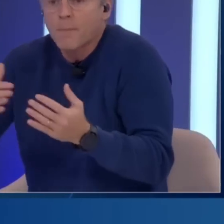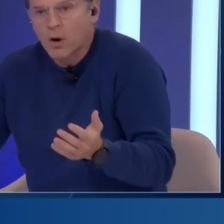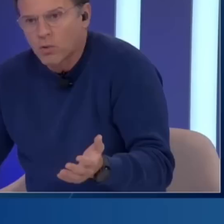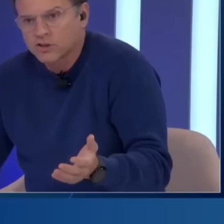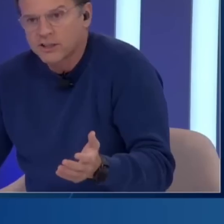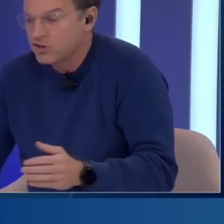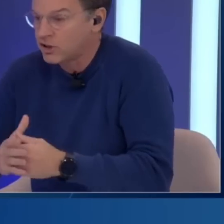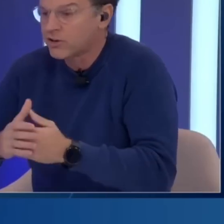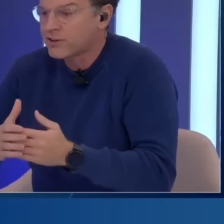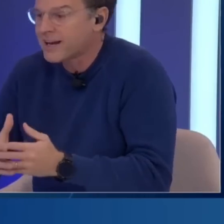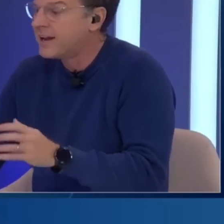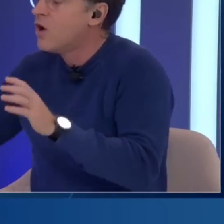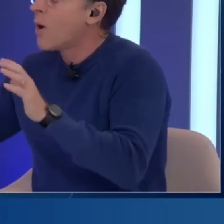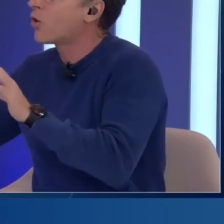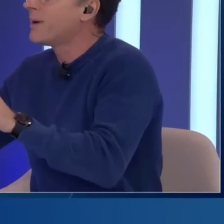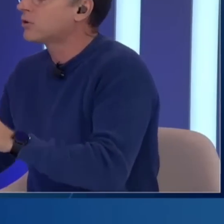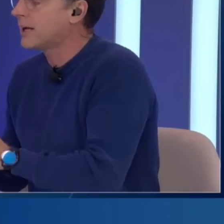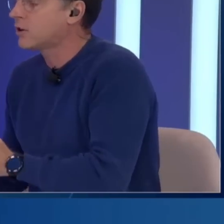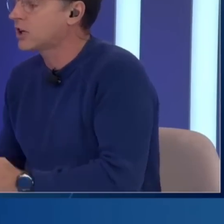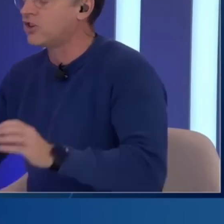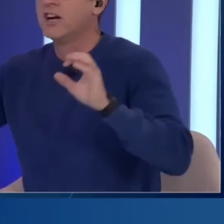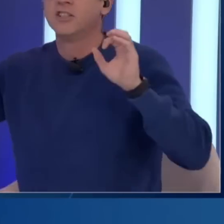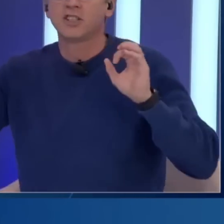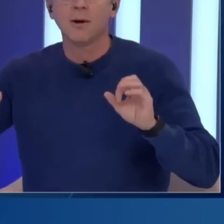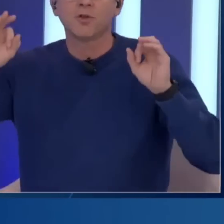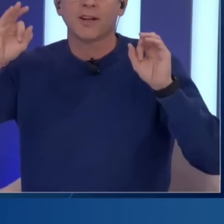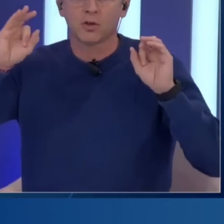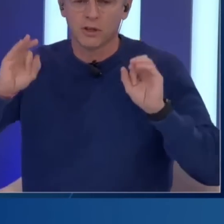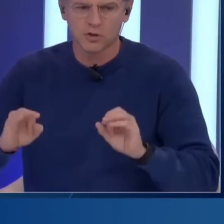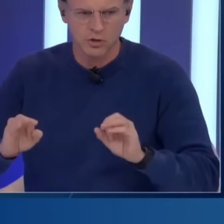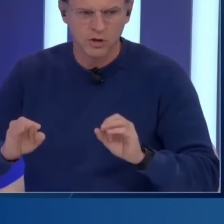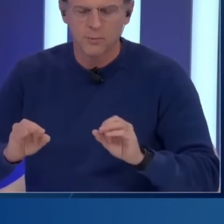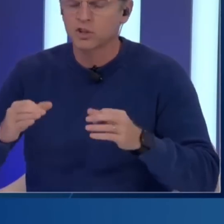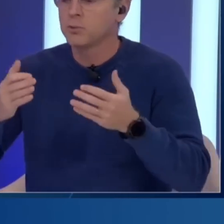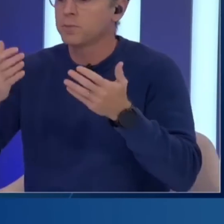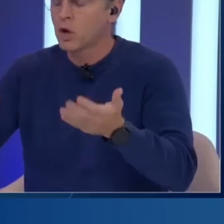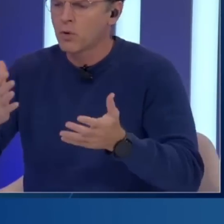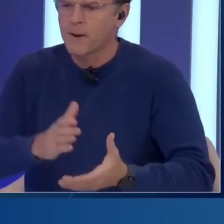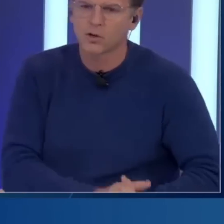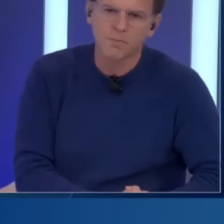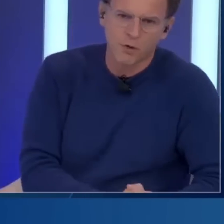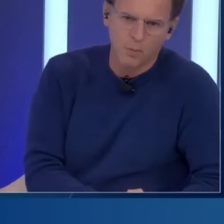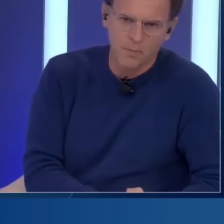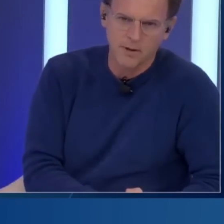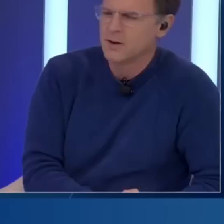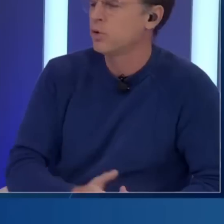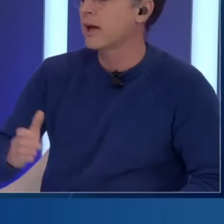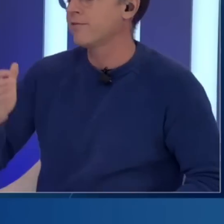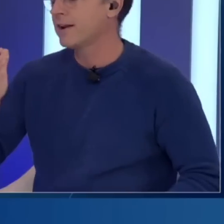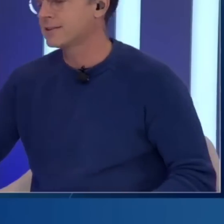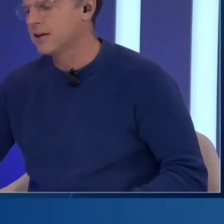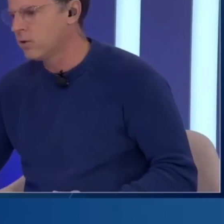você dobra o quanto você tem de dinheiro sem fazer nada. O argumento deles é o seguinte, estamos fazendo isso porque estamos preocupados com o povo